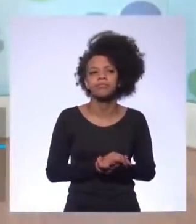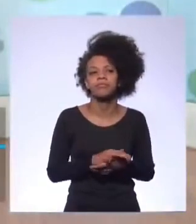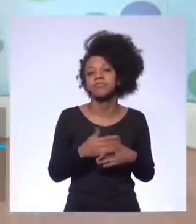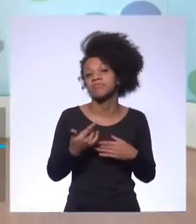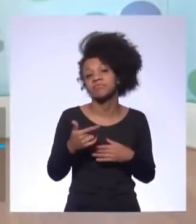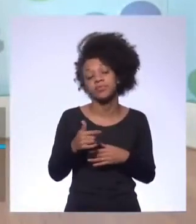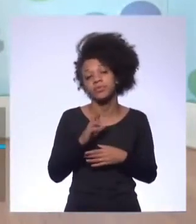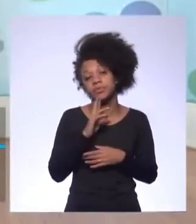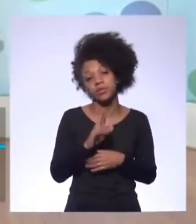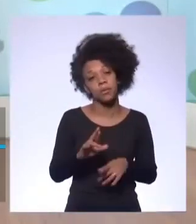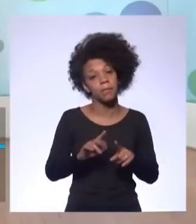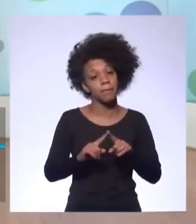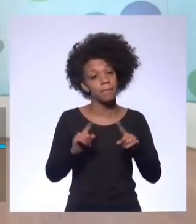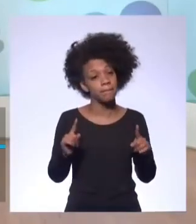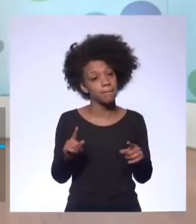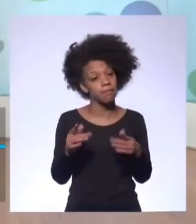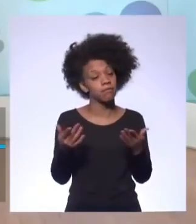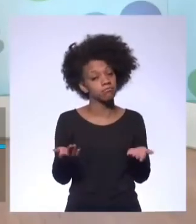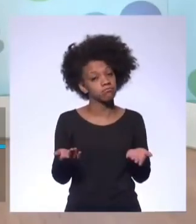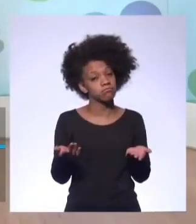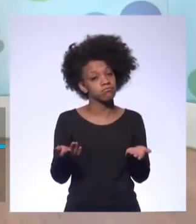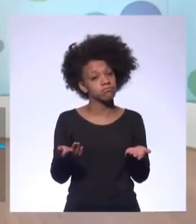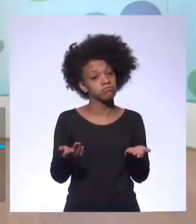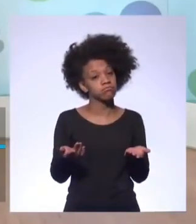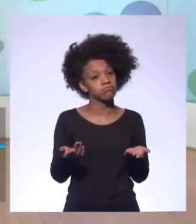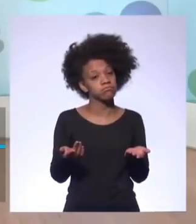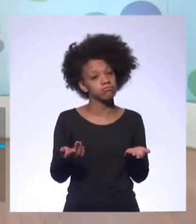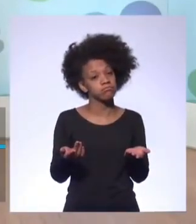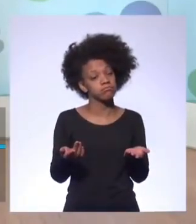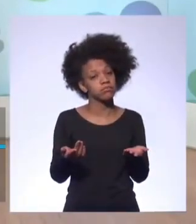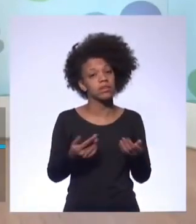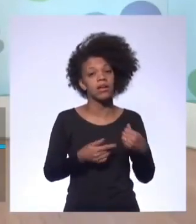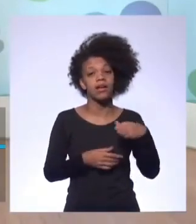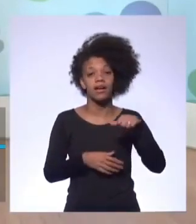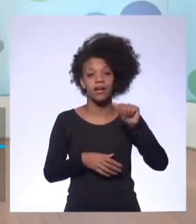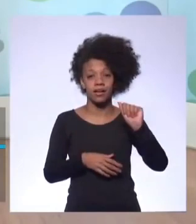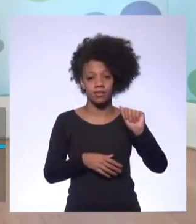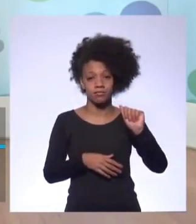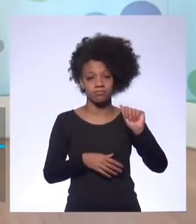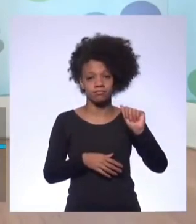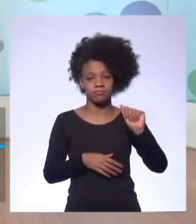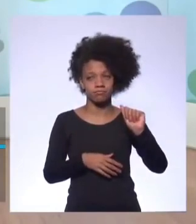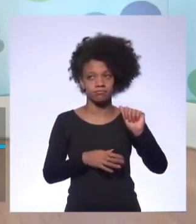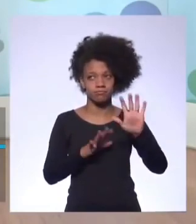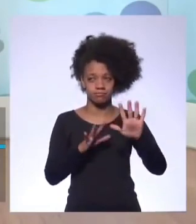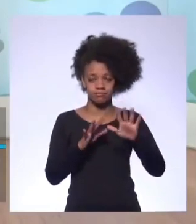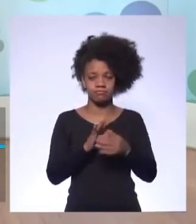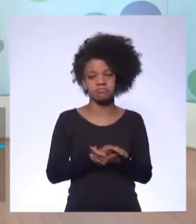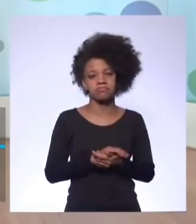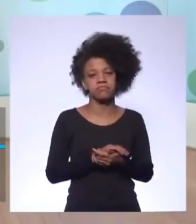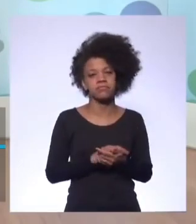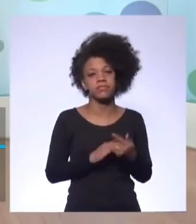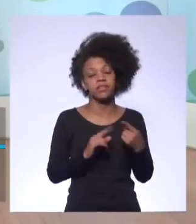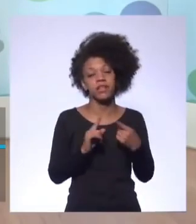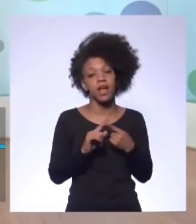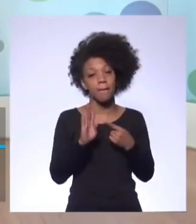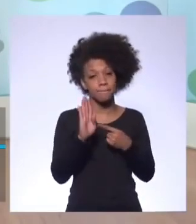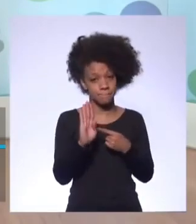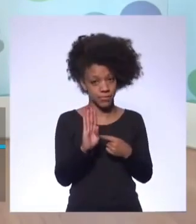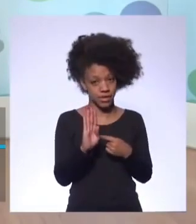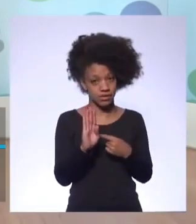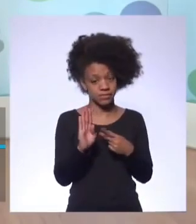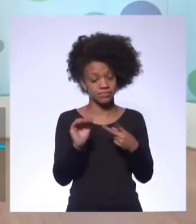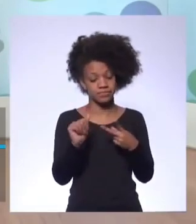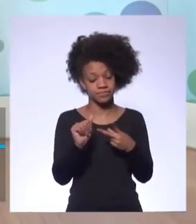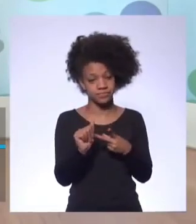tem a resposta, mas seria A, aliás, seria B,